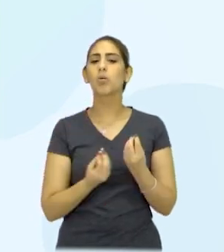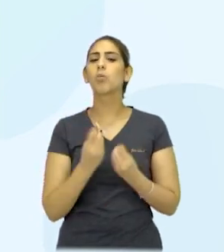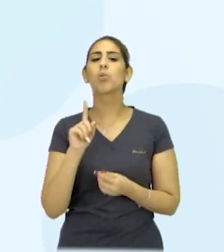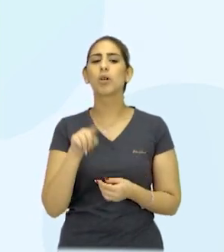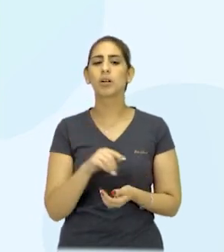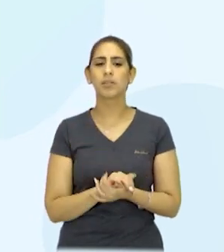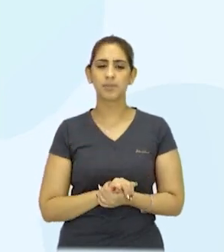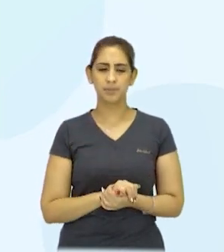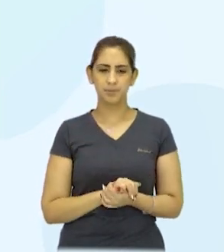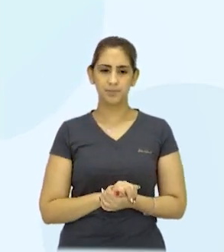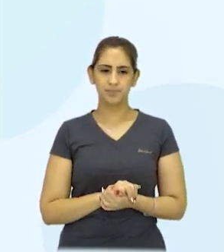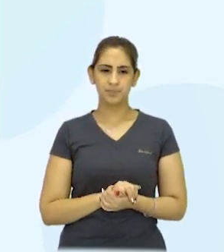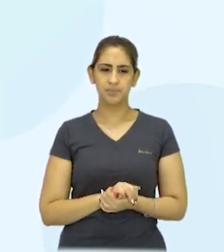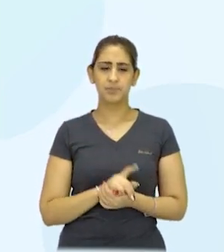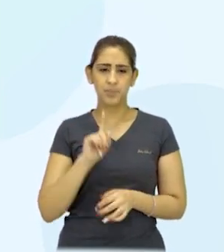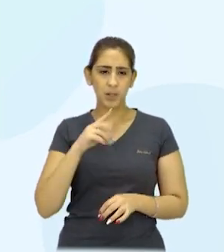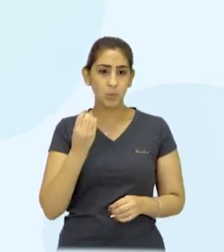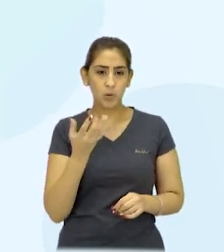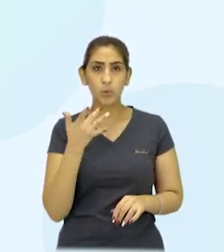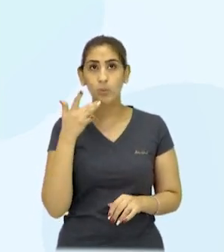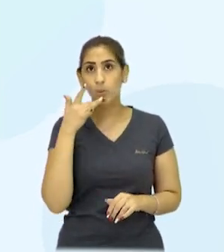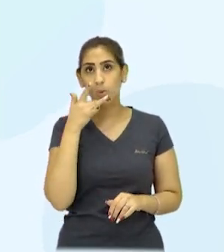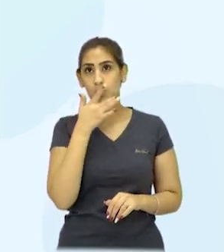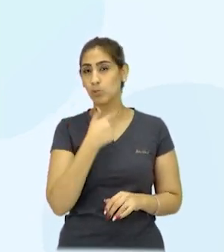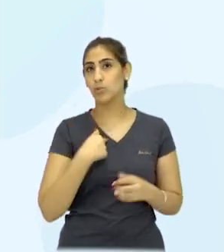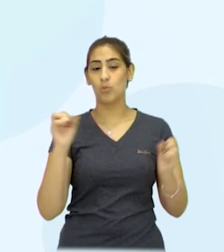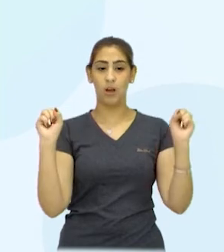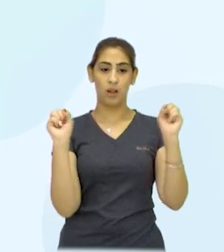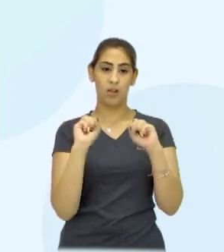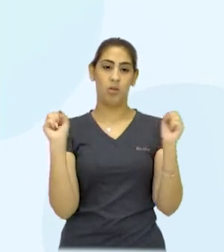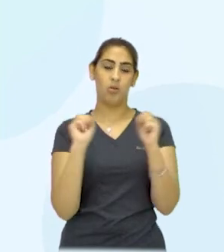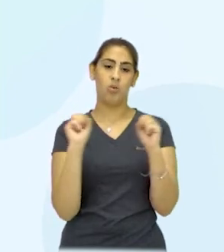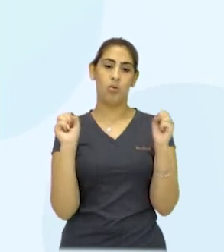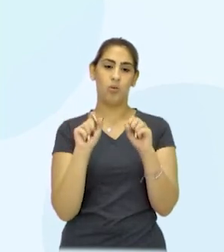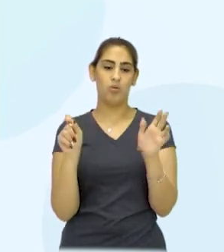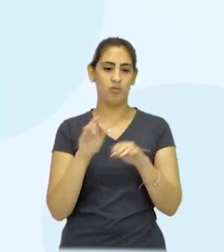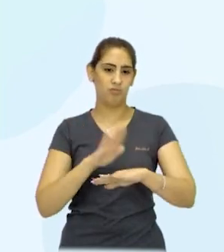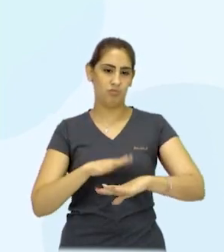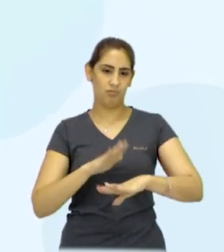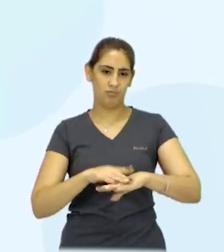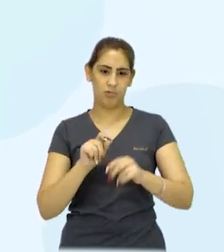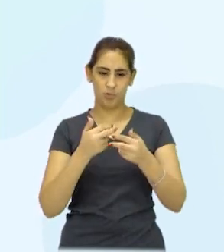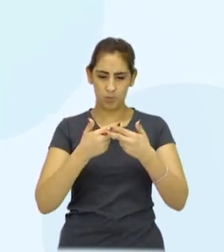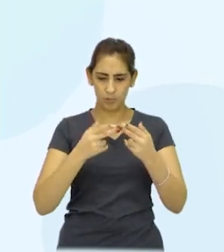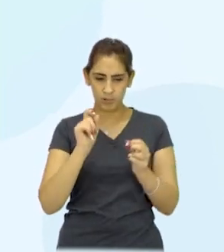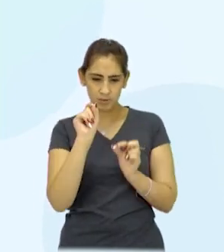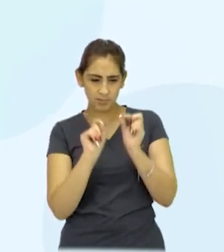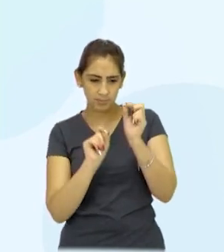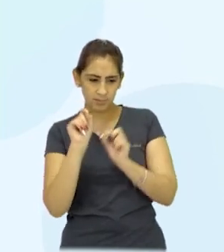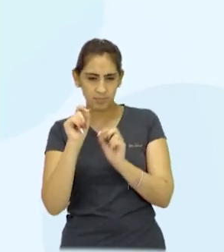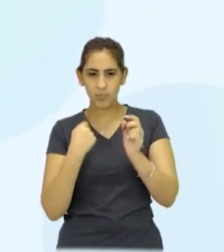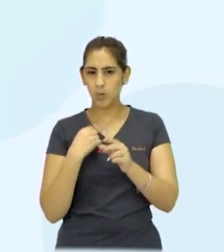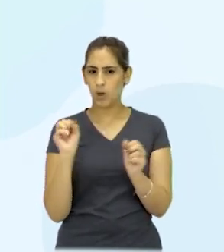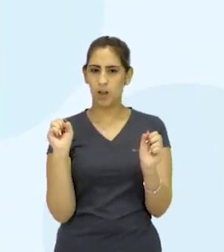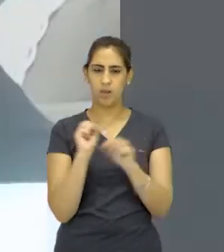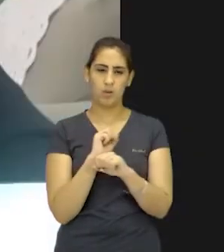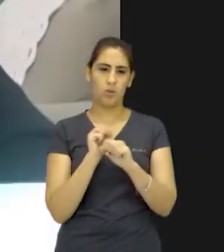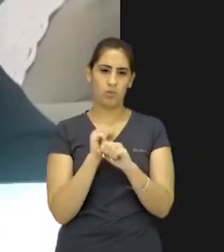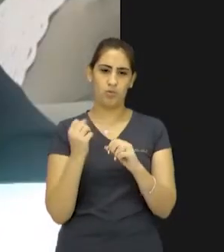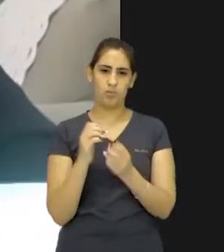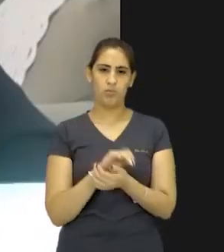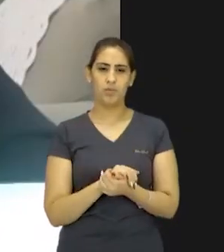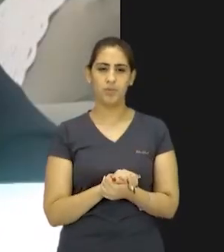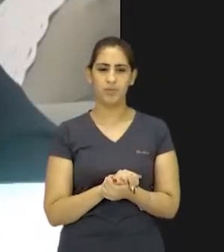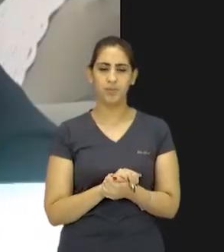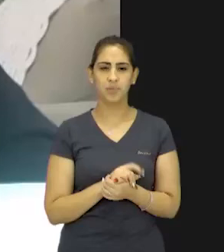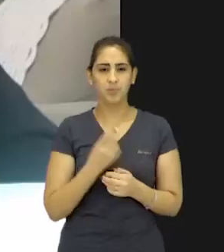Olha, é uma delícia, tá? Eu adoro fazer coisas detalhadas, né? Muito elemento e foi